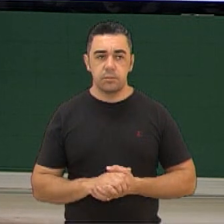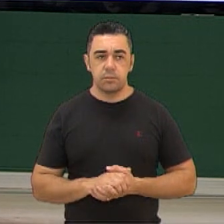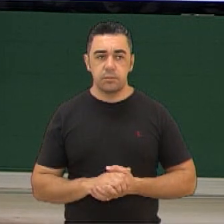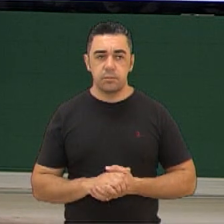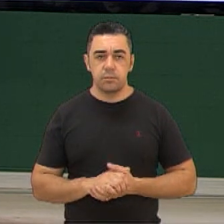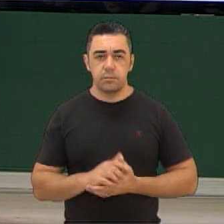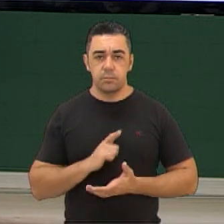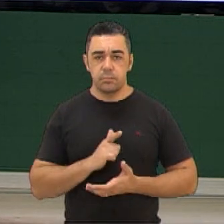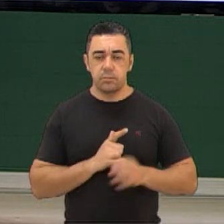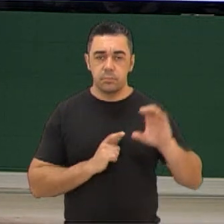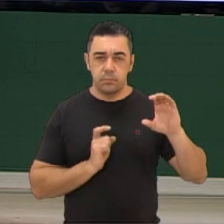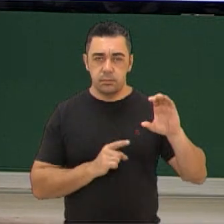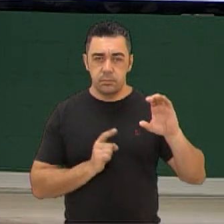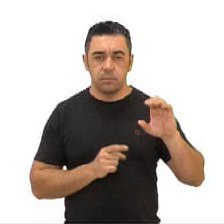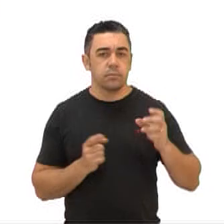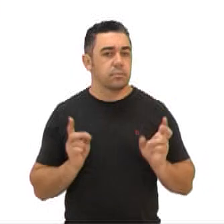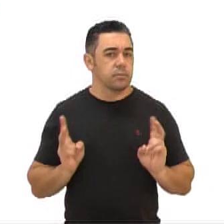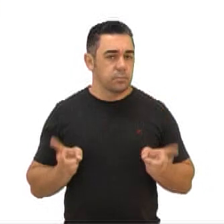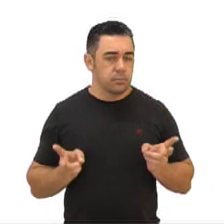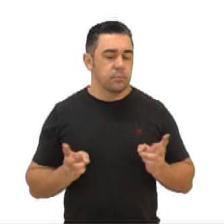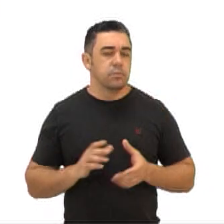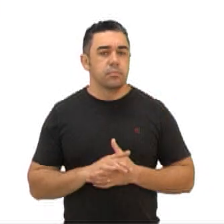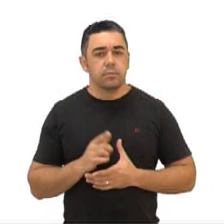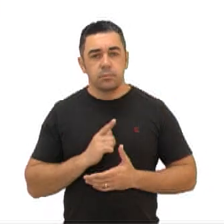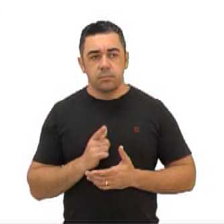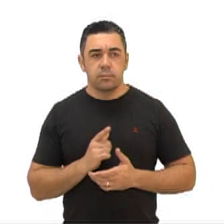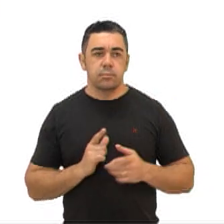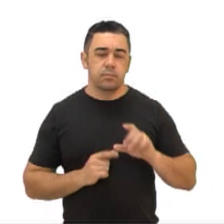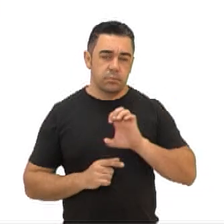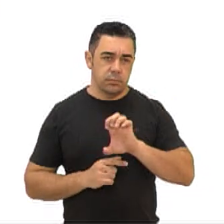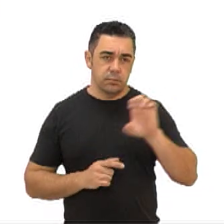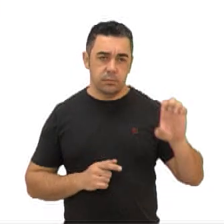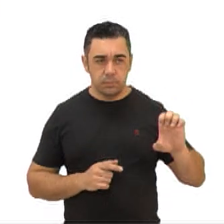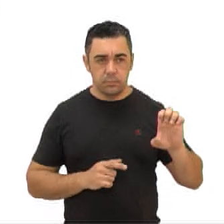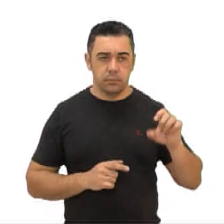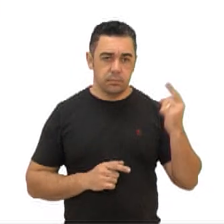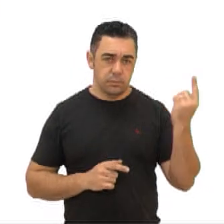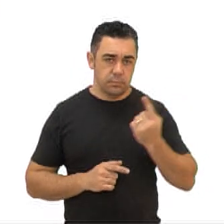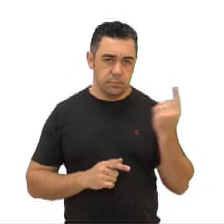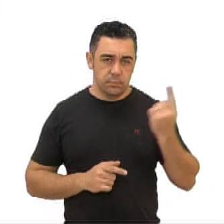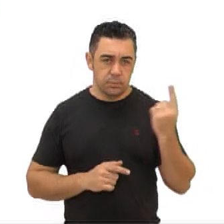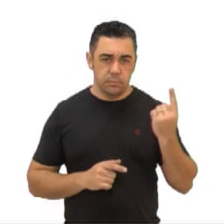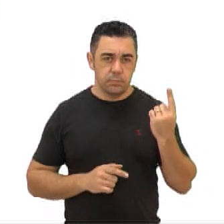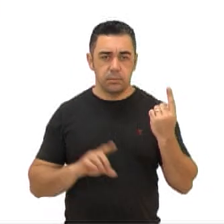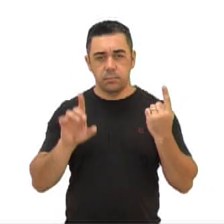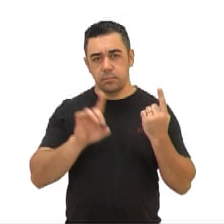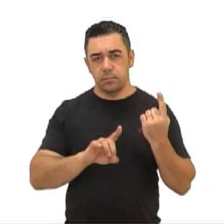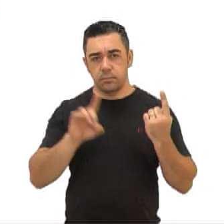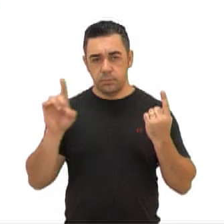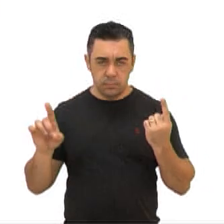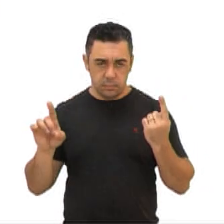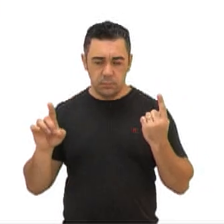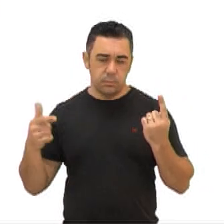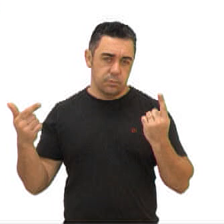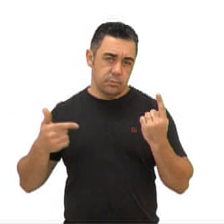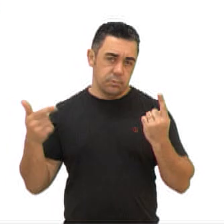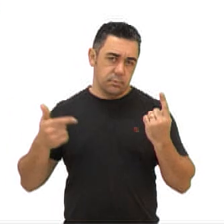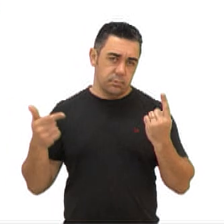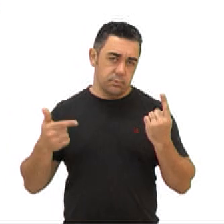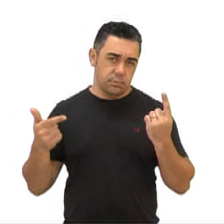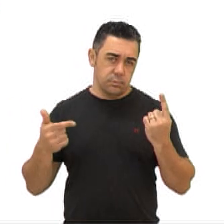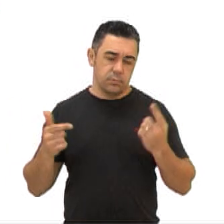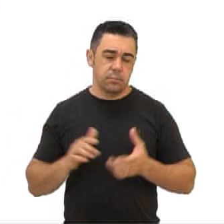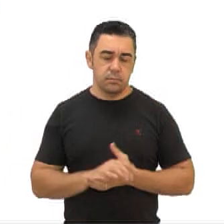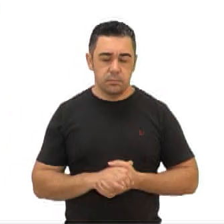Na letra C, a mesma situação. Você tem do lado esquerdo do sinal, primeiro membro, e do lado